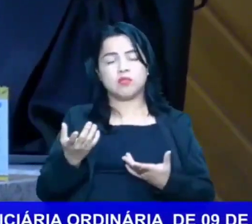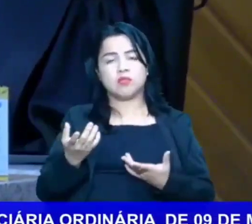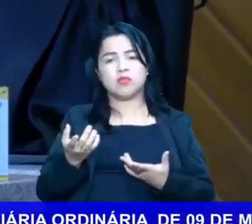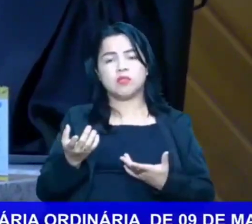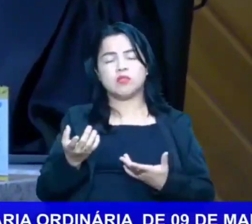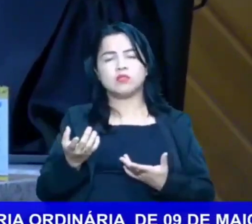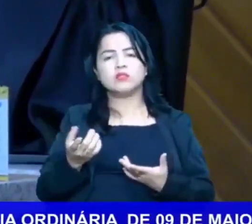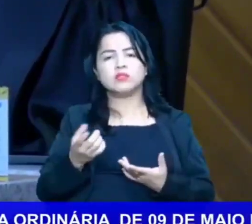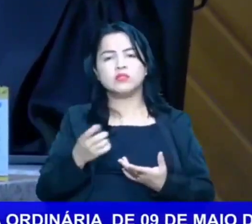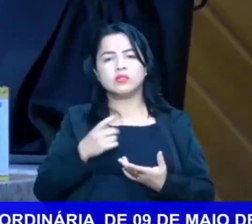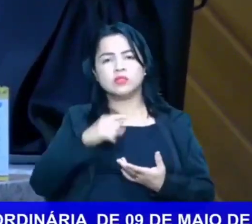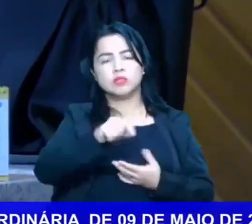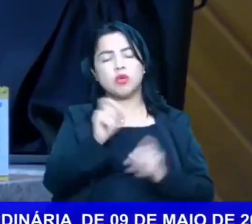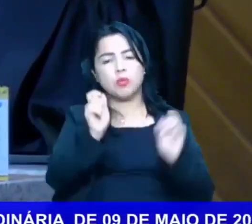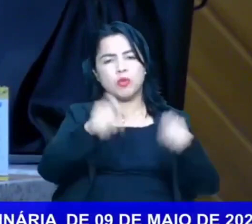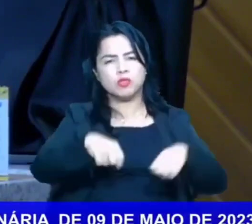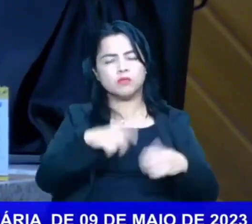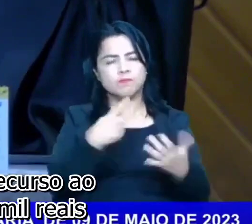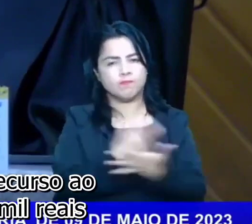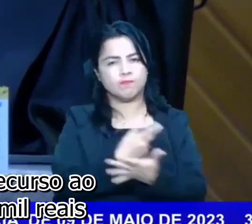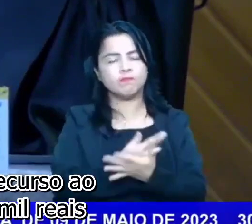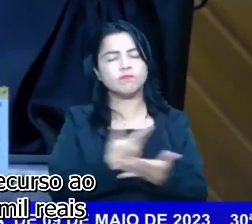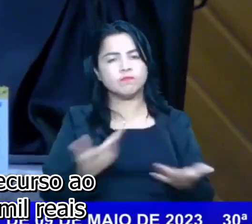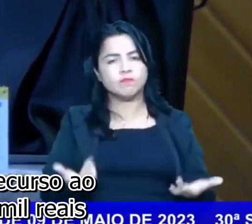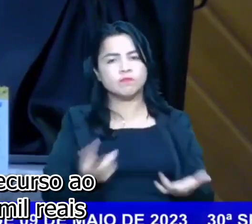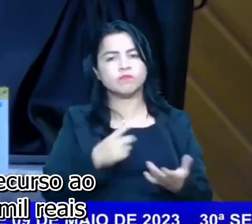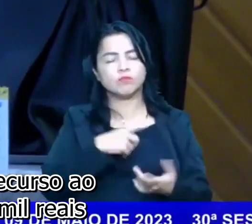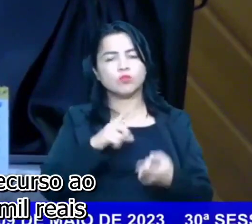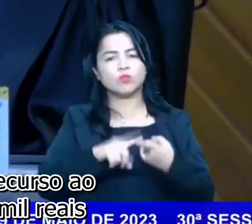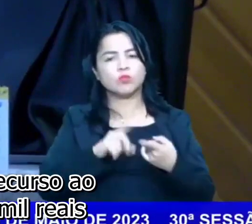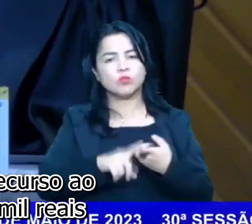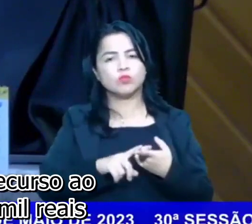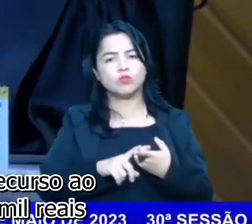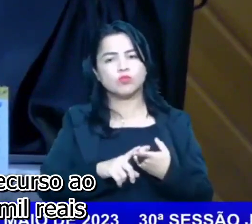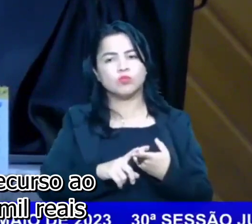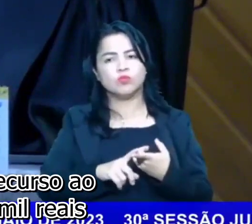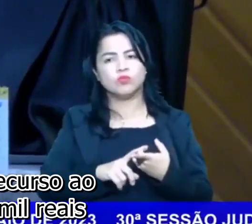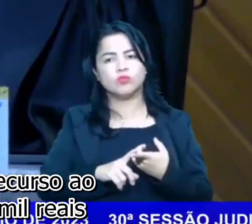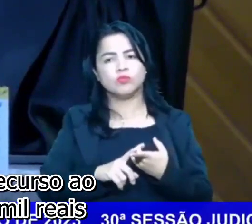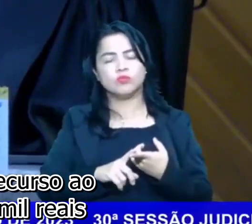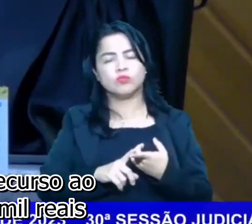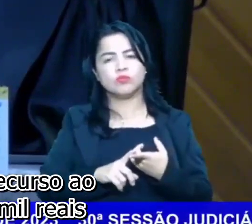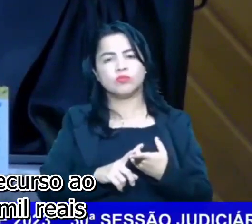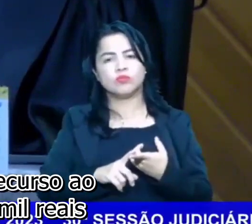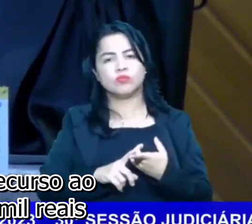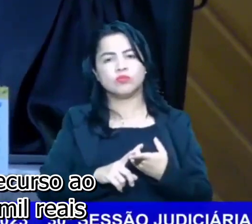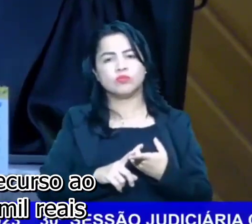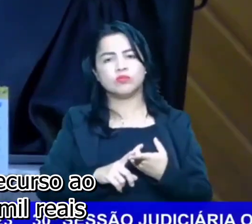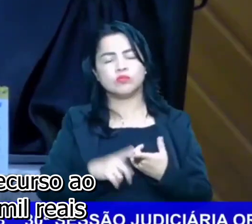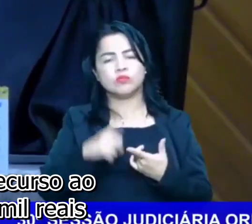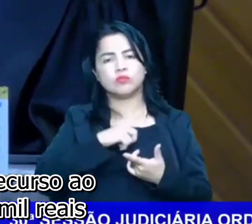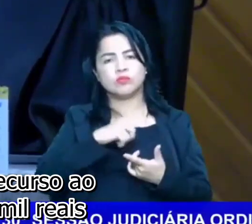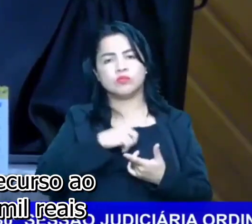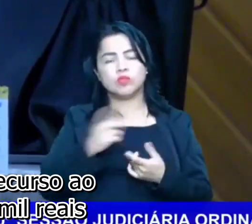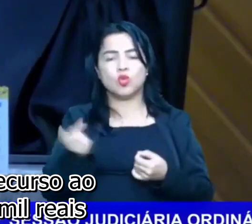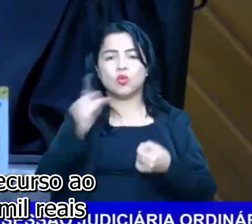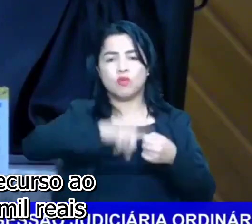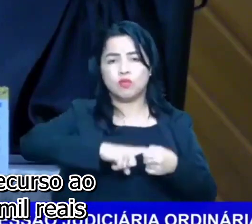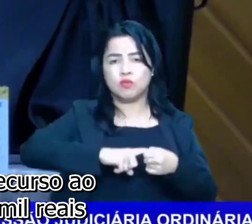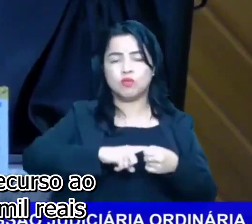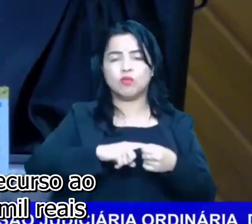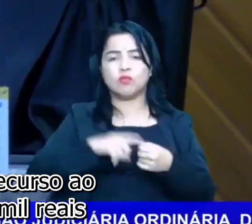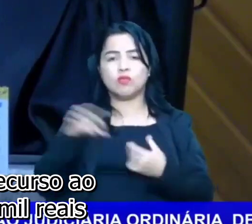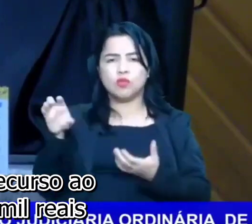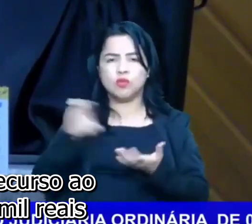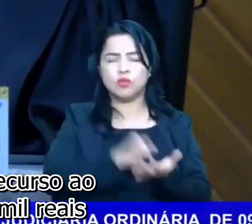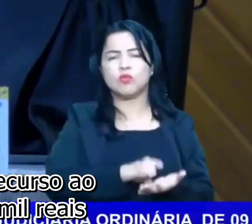satisfeita a possível falha e deixo desde já a imposição da devolução de recursos ao